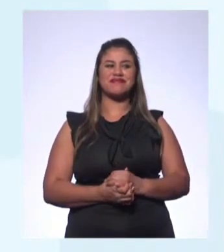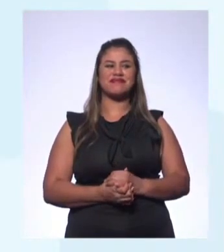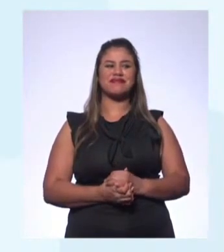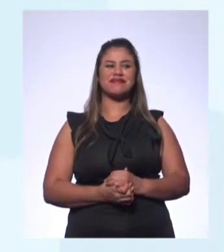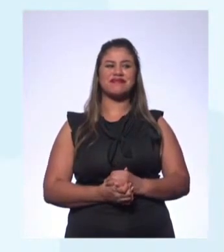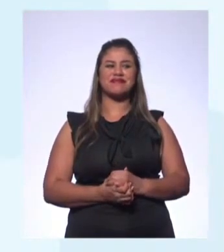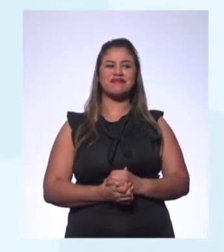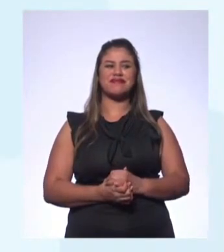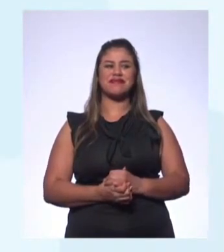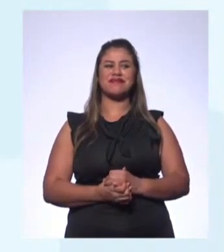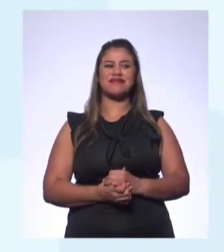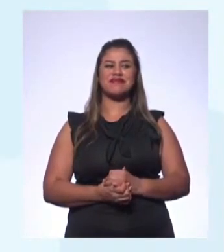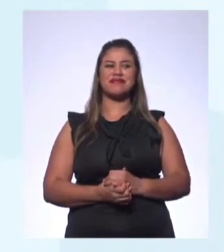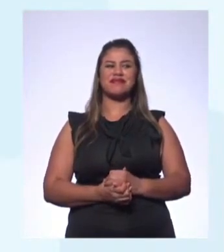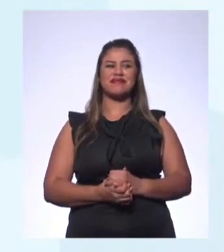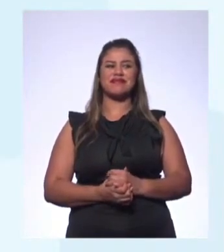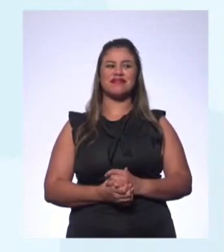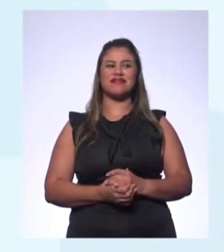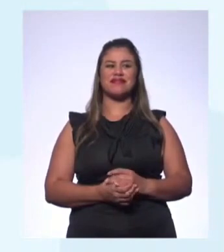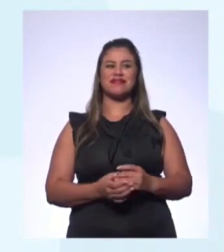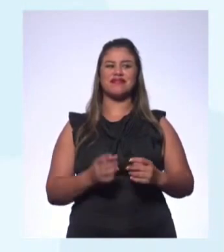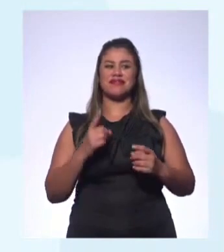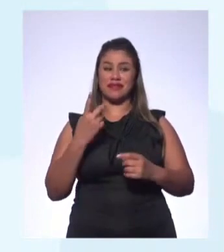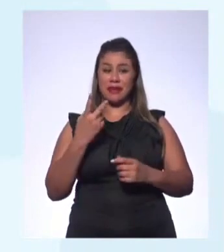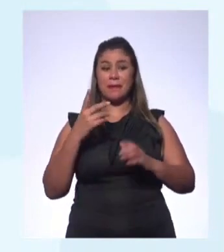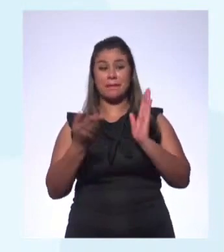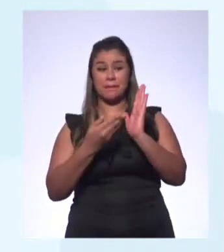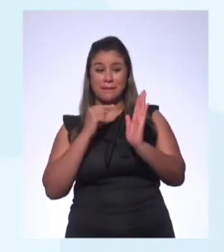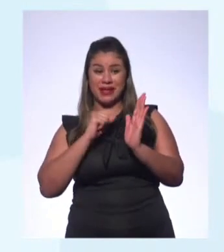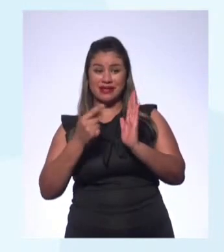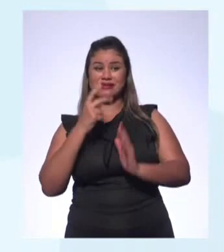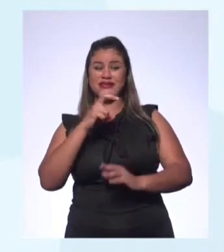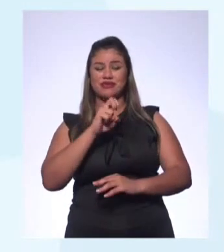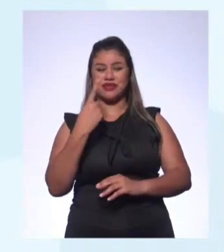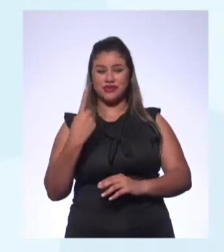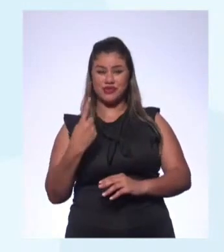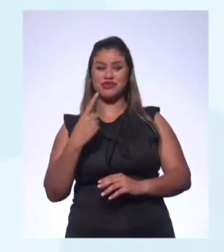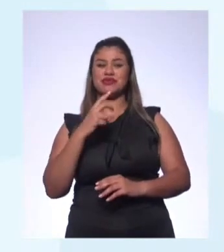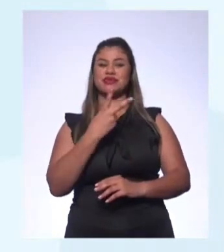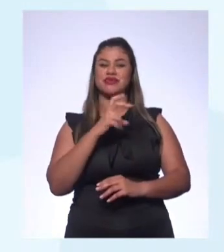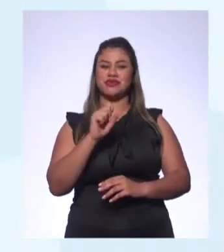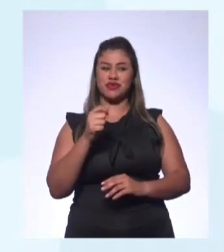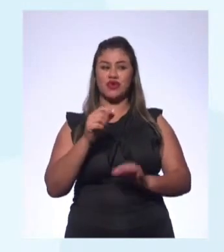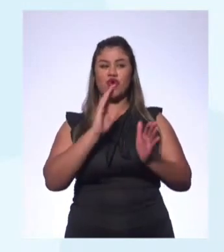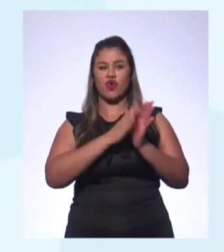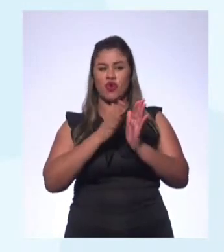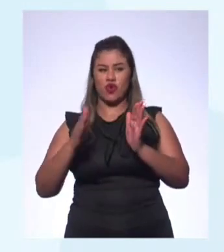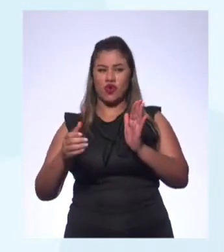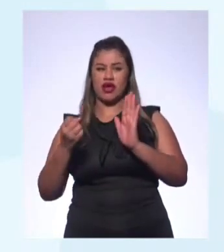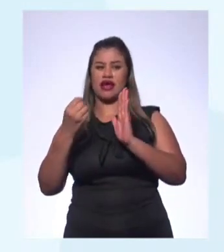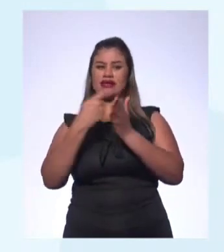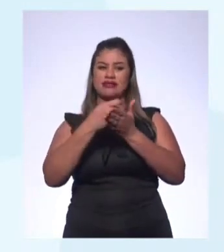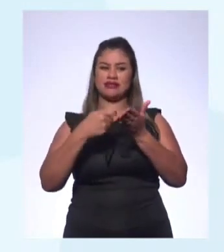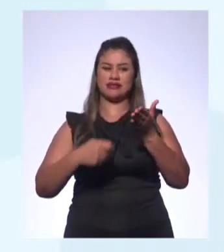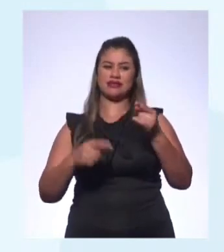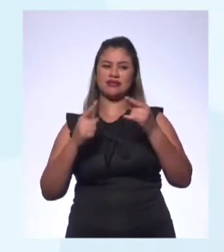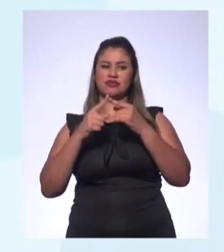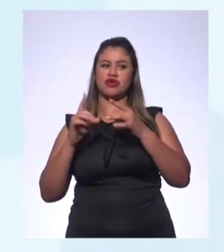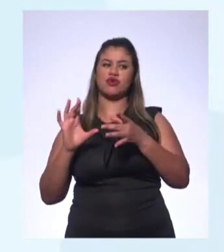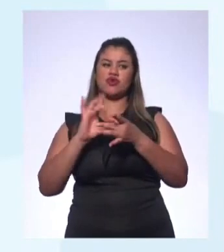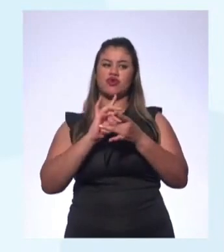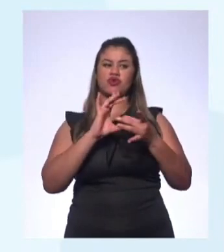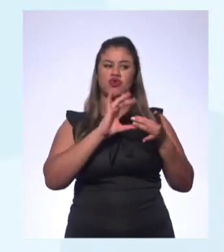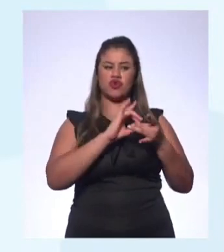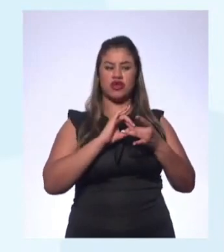página... Deixa aqui comigo que eu já termino. Da 51 a 52. Depois vocês podem organizar de forma escrita um registro do que são conectivos